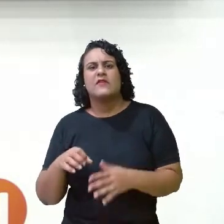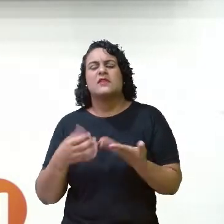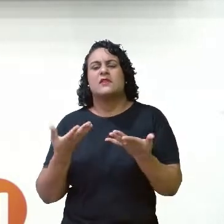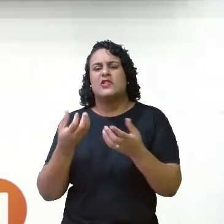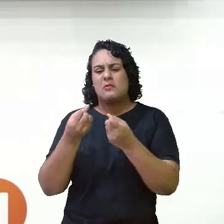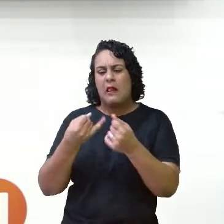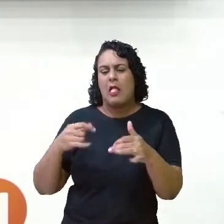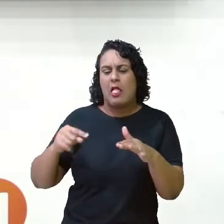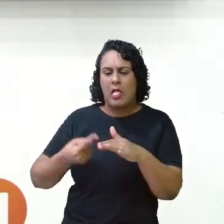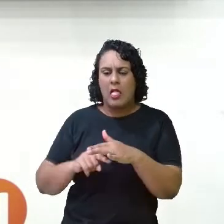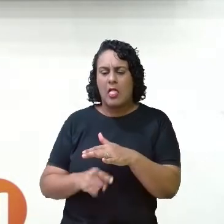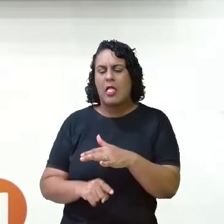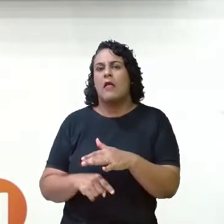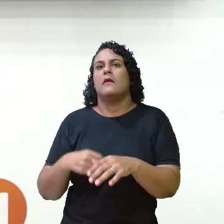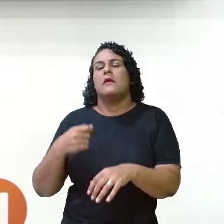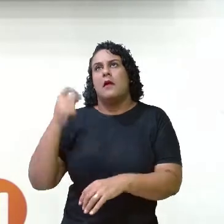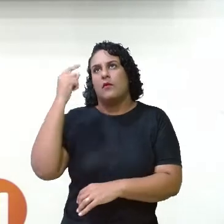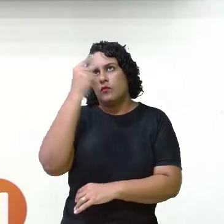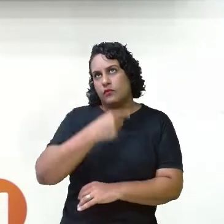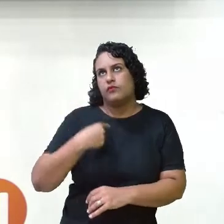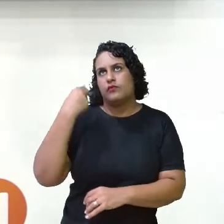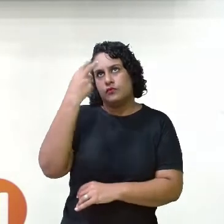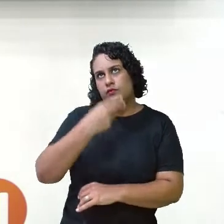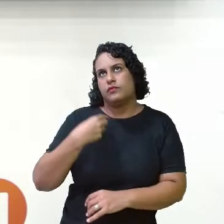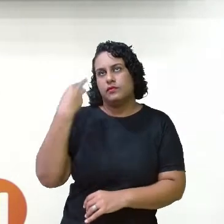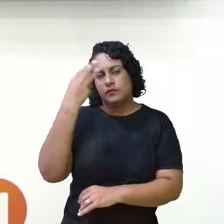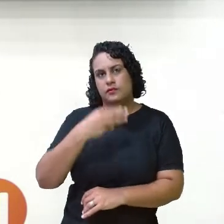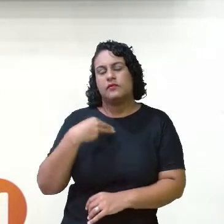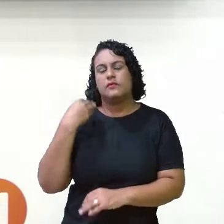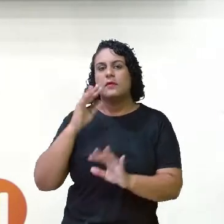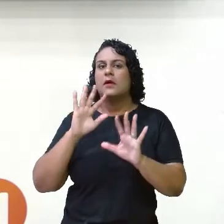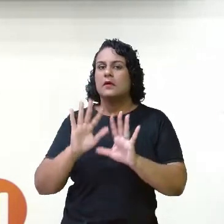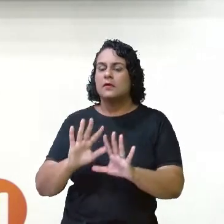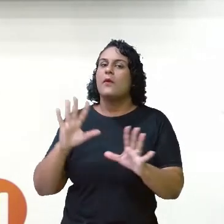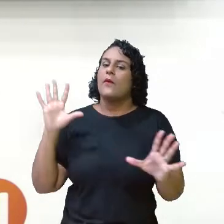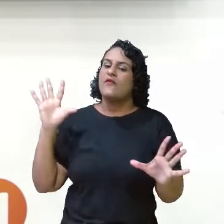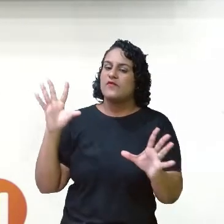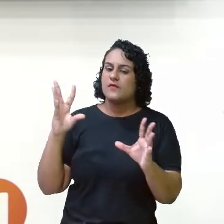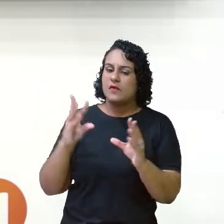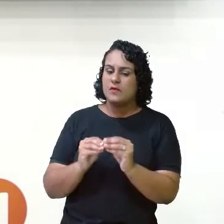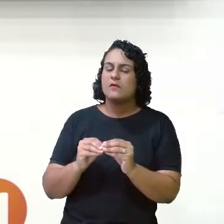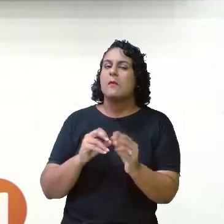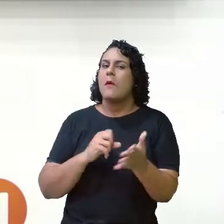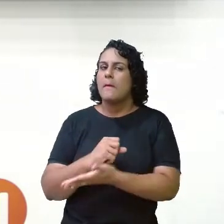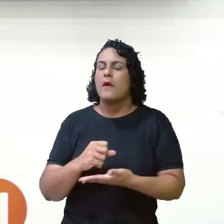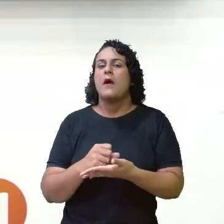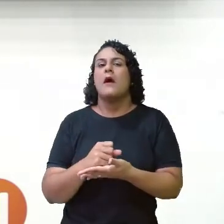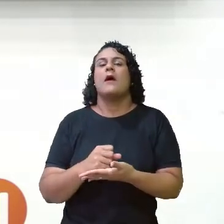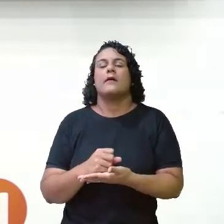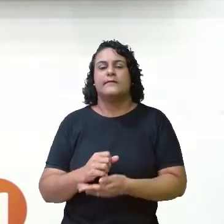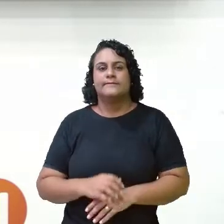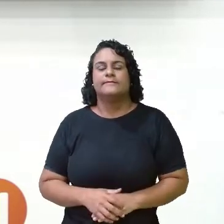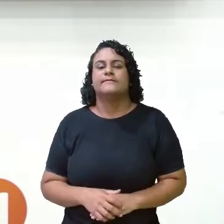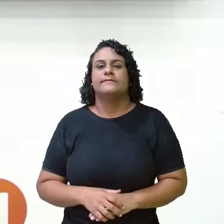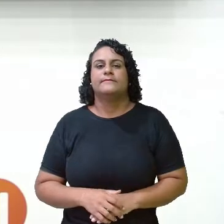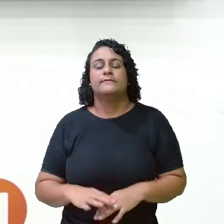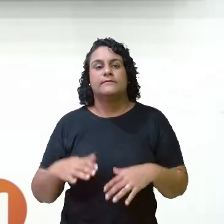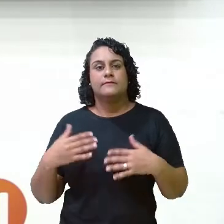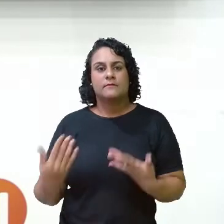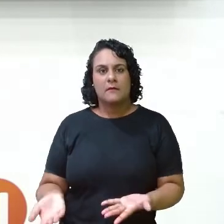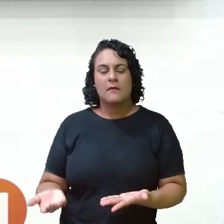não consegue ficar esse tempo todo. Então eu vou fazer um resuminho bem básico para vocês. Quando a gente fala